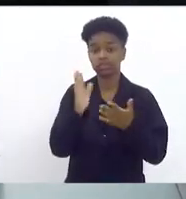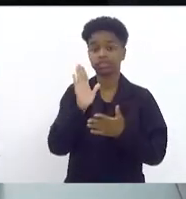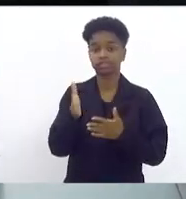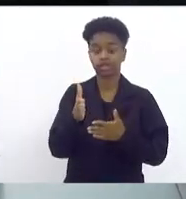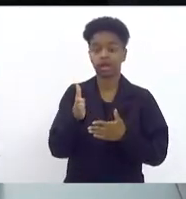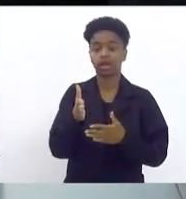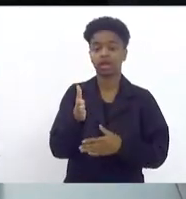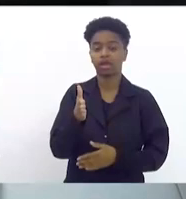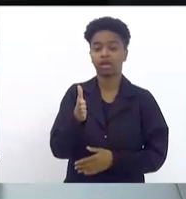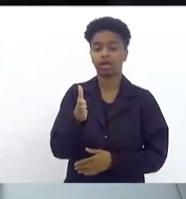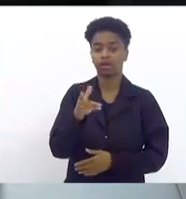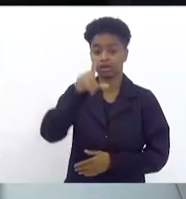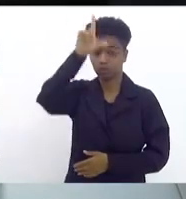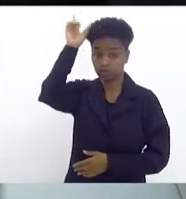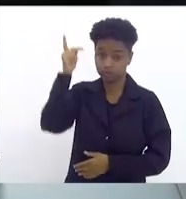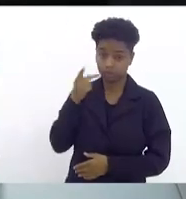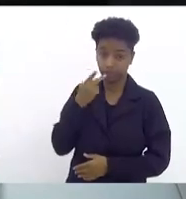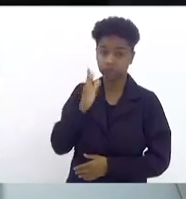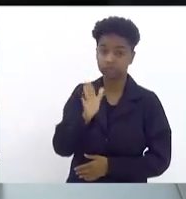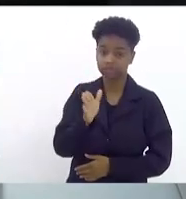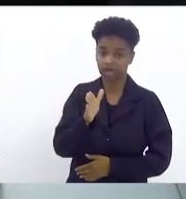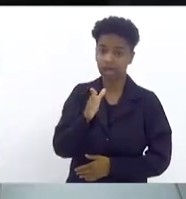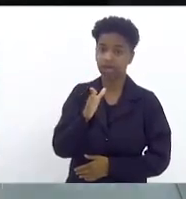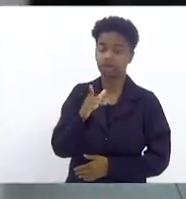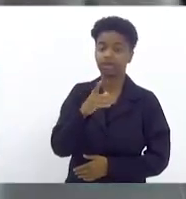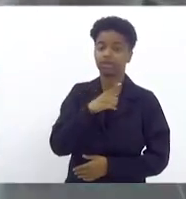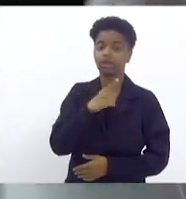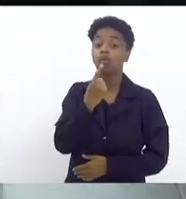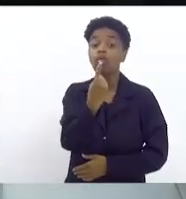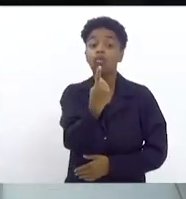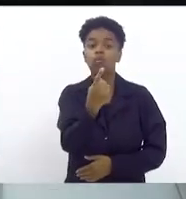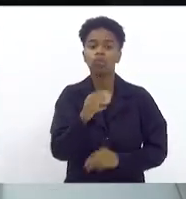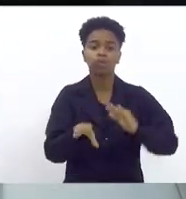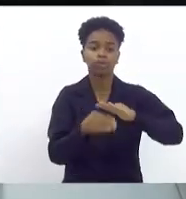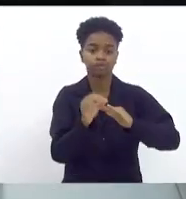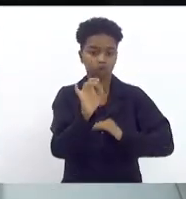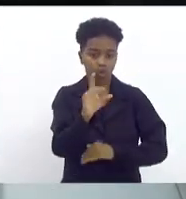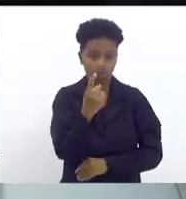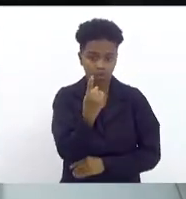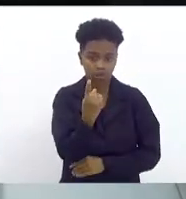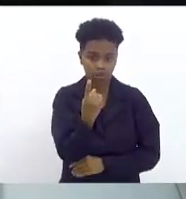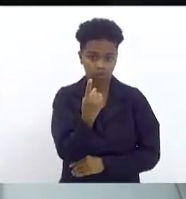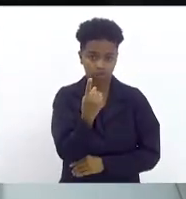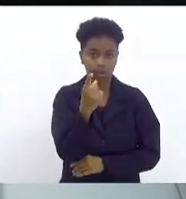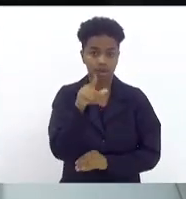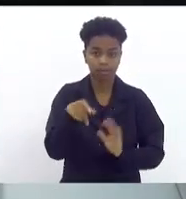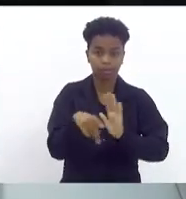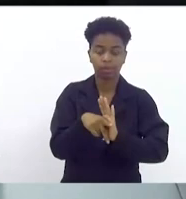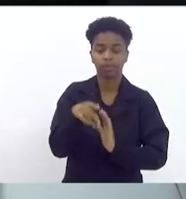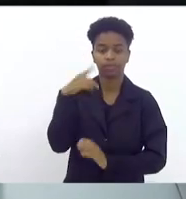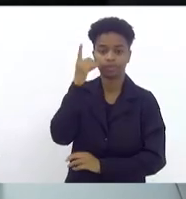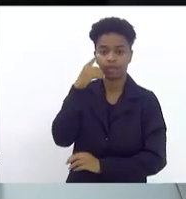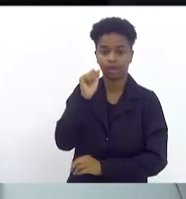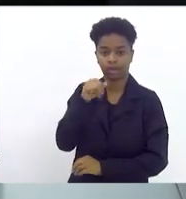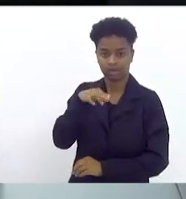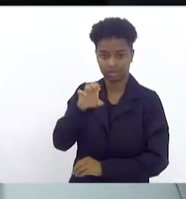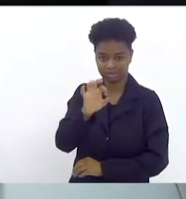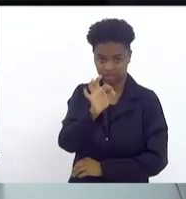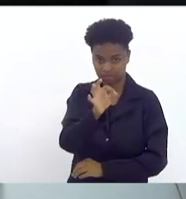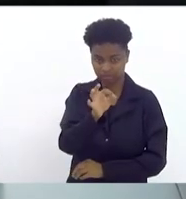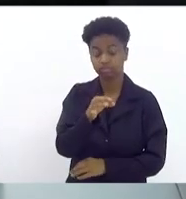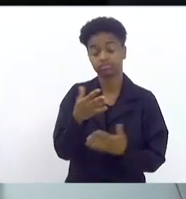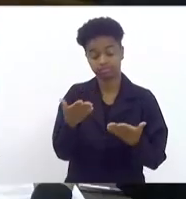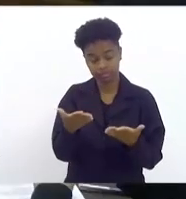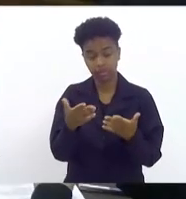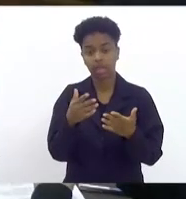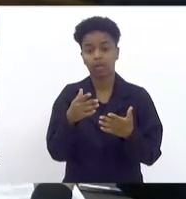recebeu, deputado Luiz Paulo. Ele recebeu só uma emenda. Isso, ele recebeu da uma emenda do Dani parecer Monteiro. Rejeita a emenda, né? É,